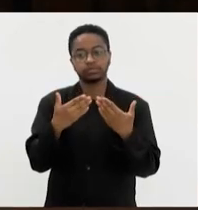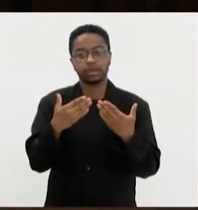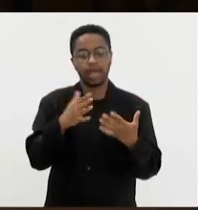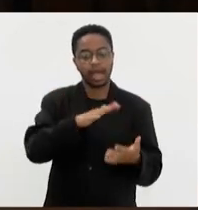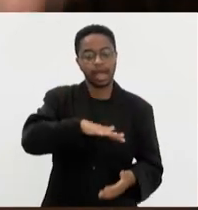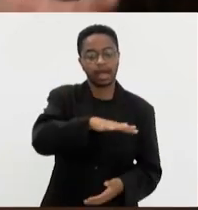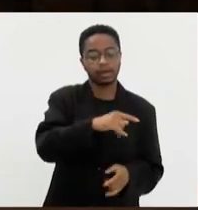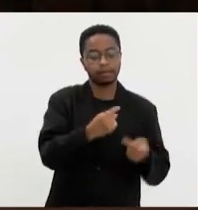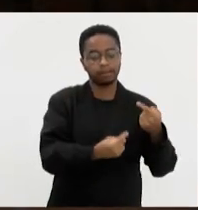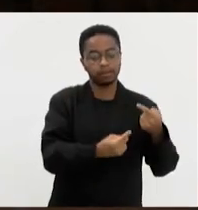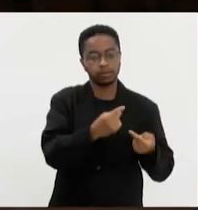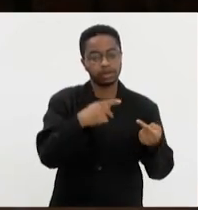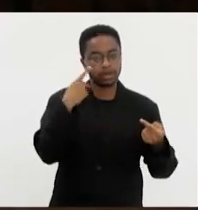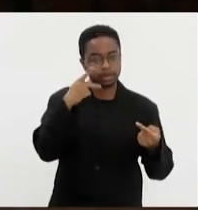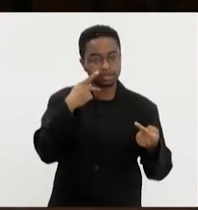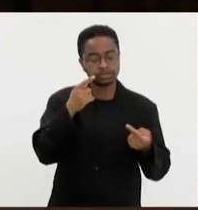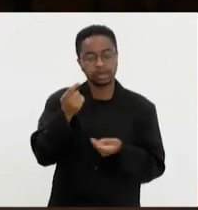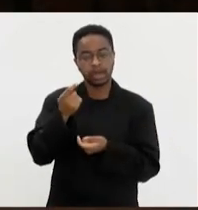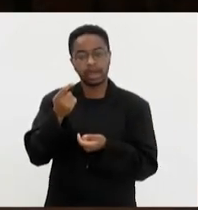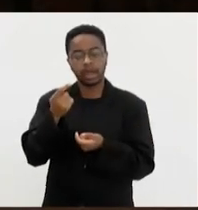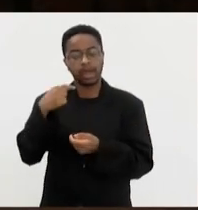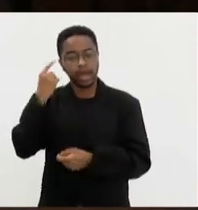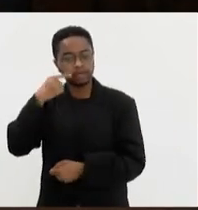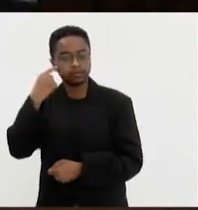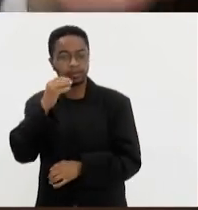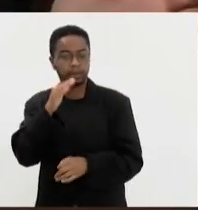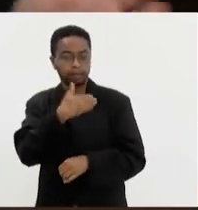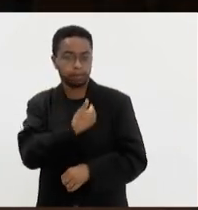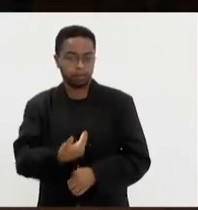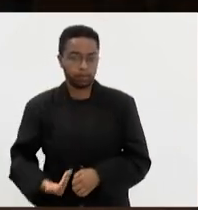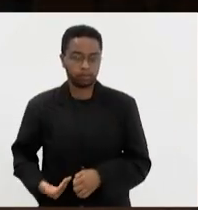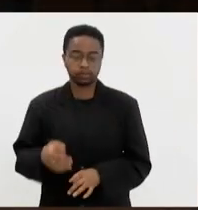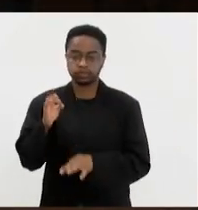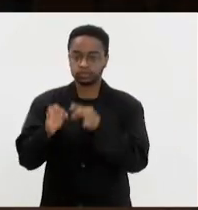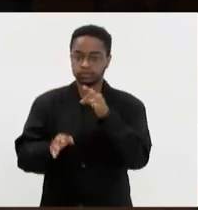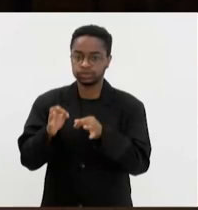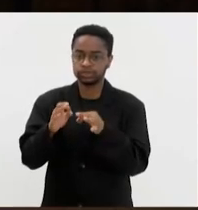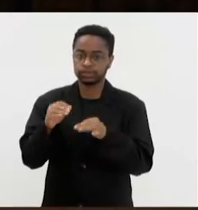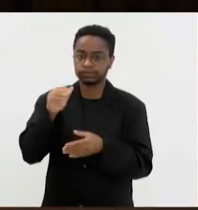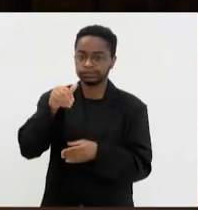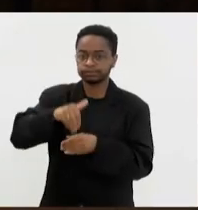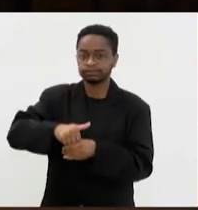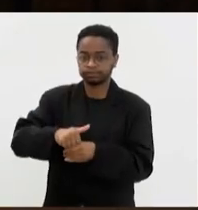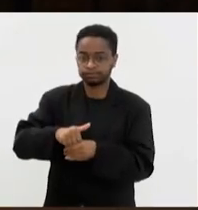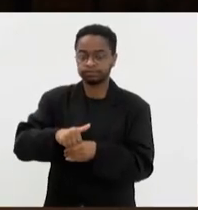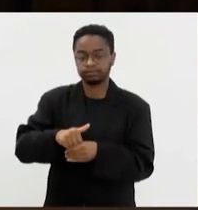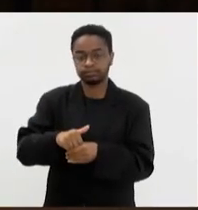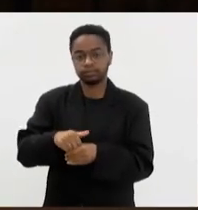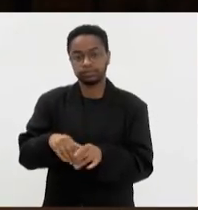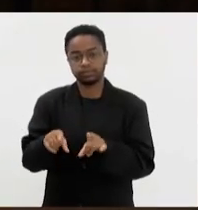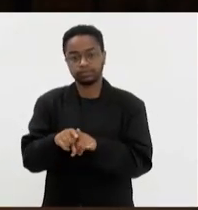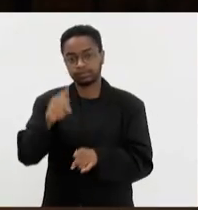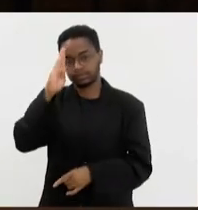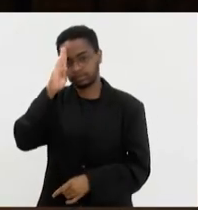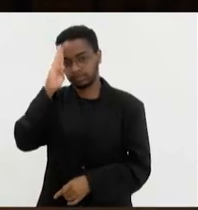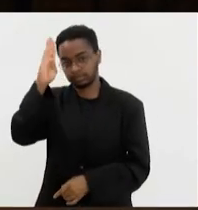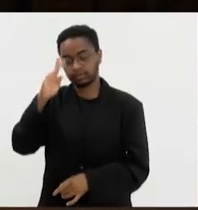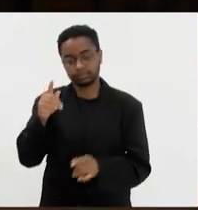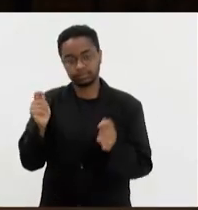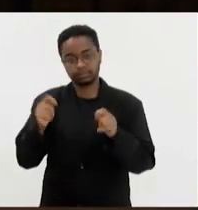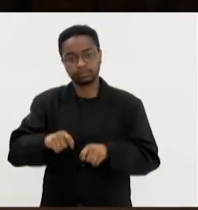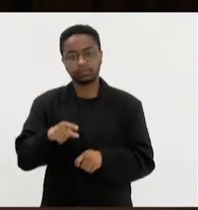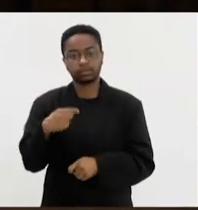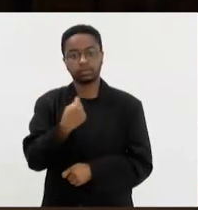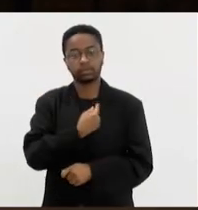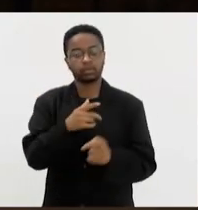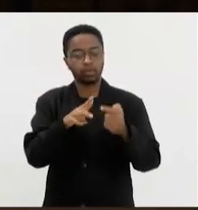político advocacia pública a justiça eleitoral a advocacia é fundamental para que nós possamos